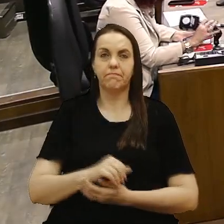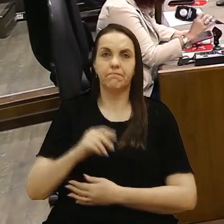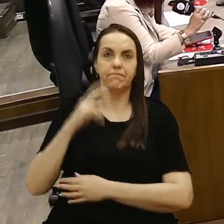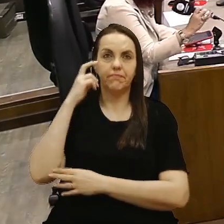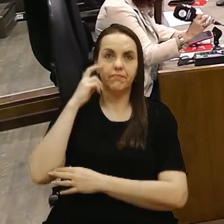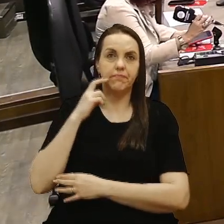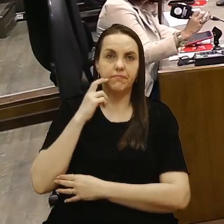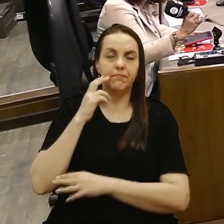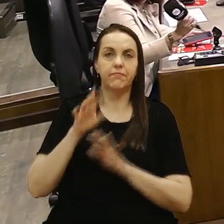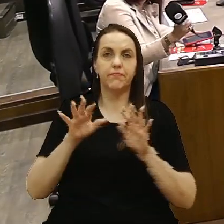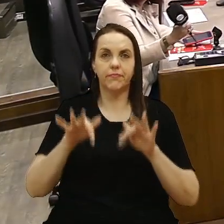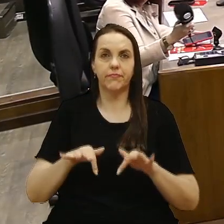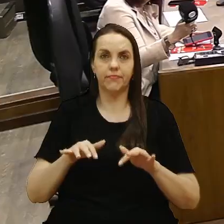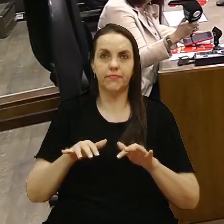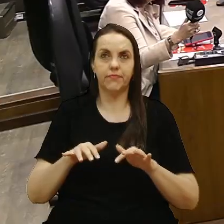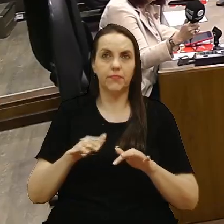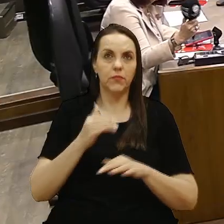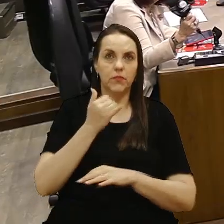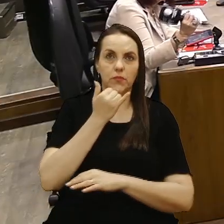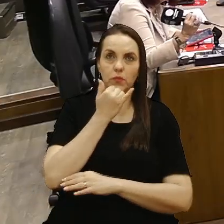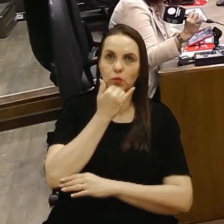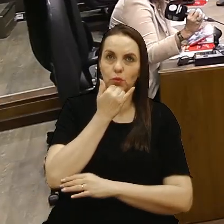Santos. Encerradas as pequenas... desculpe.